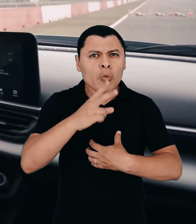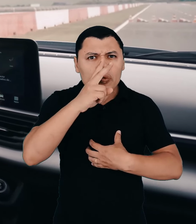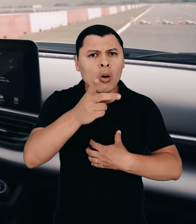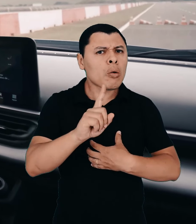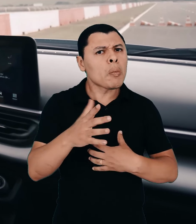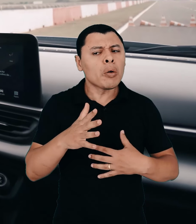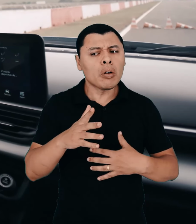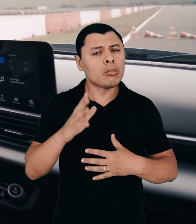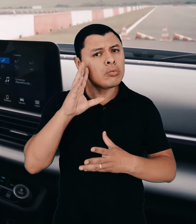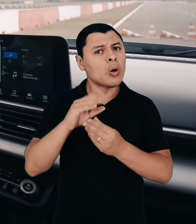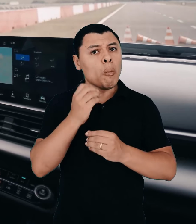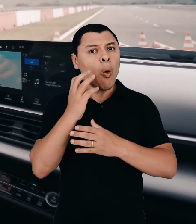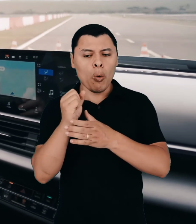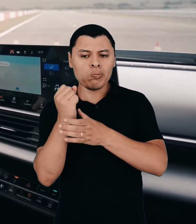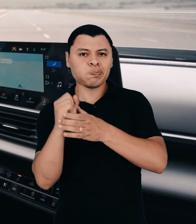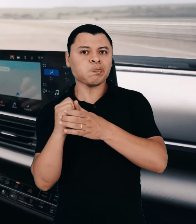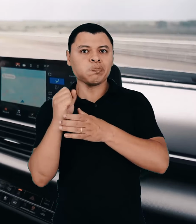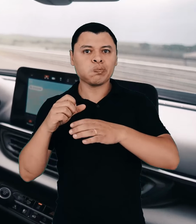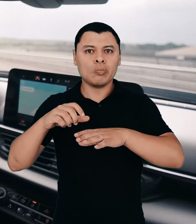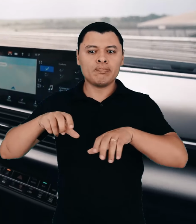chicane aqui, eu não vou abusar muito, tá meio apertado.